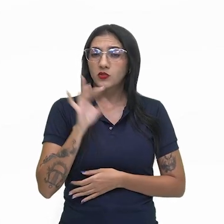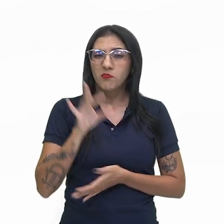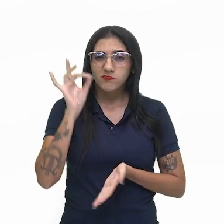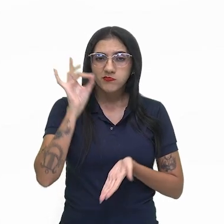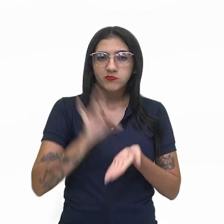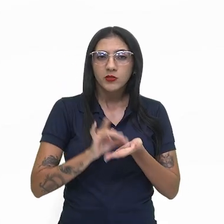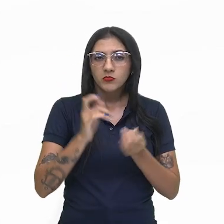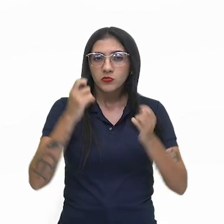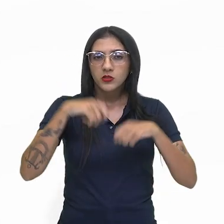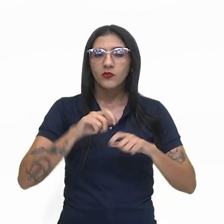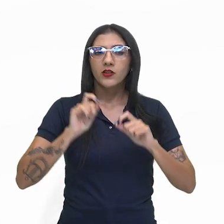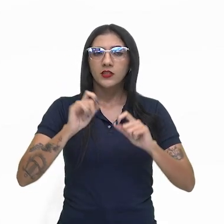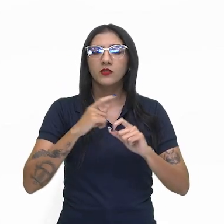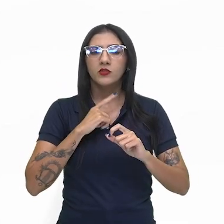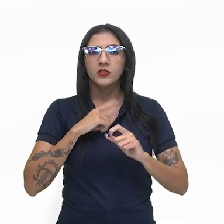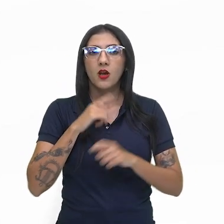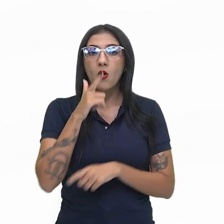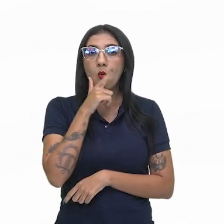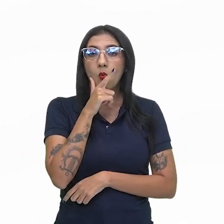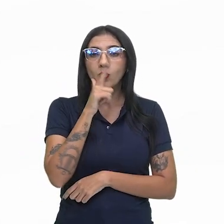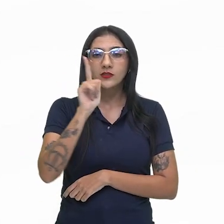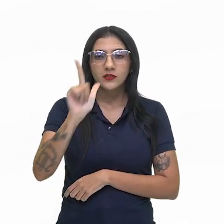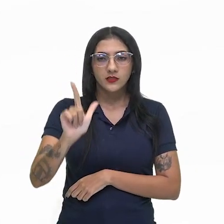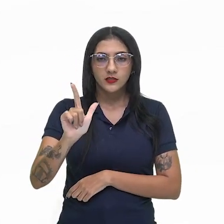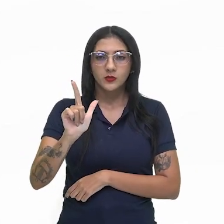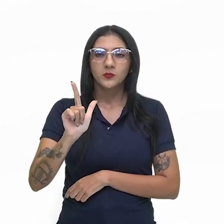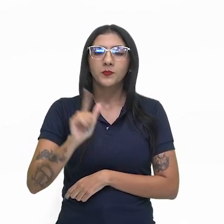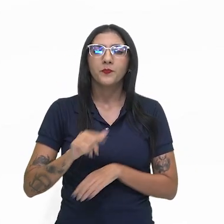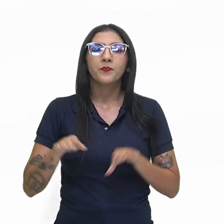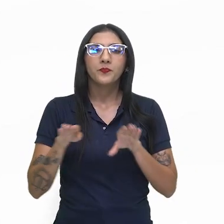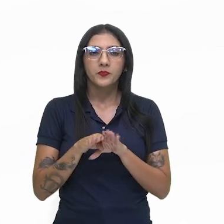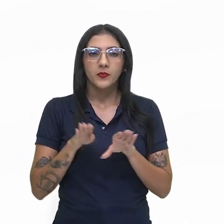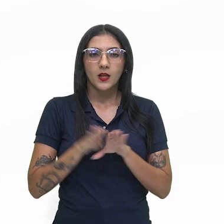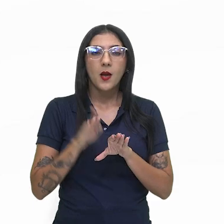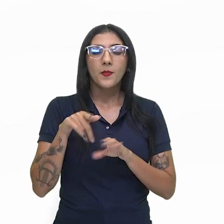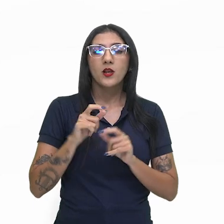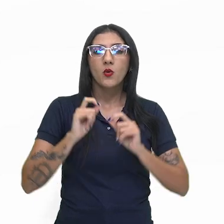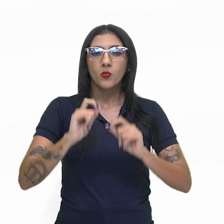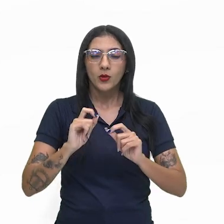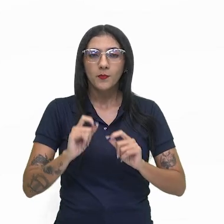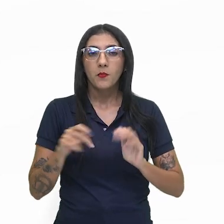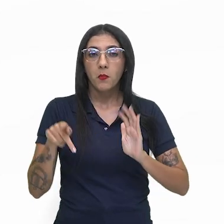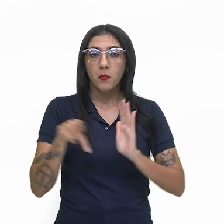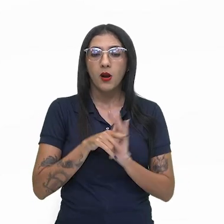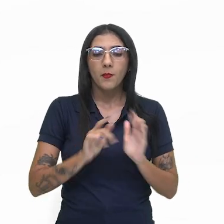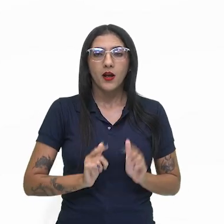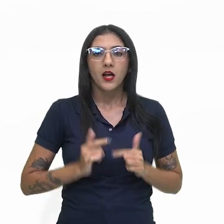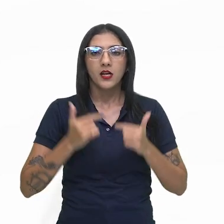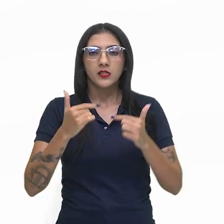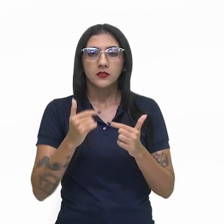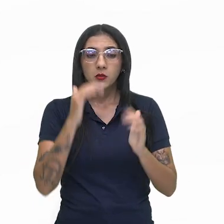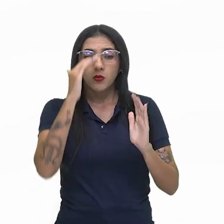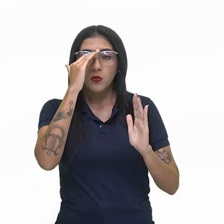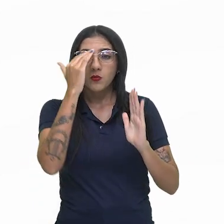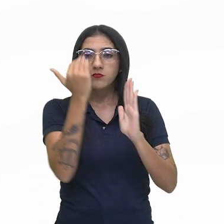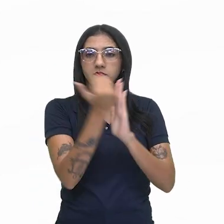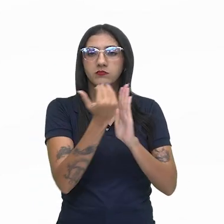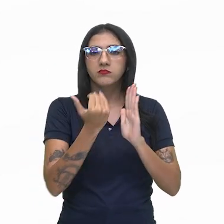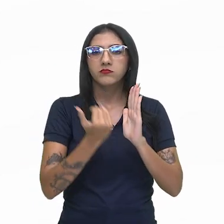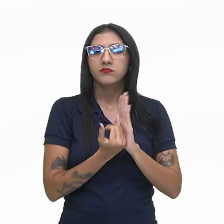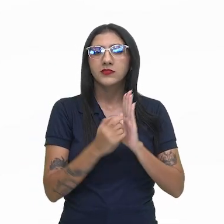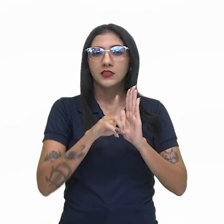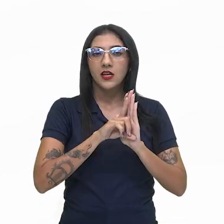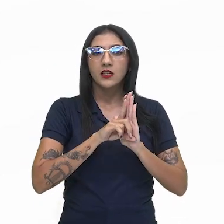porque ele foi conquistado e ele é exercido de acordo com